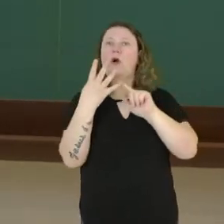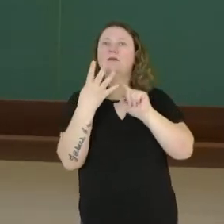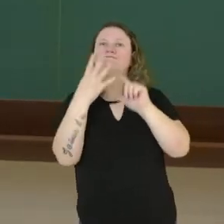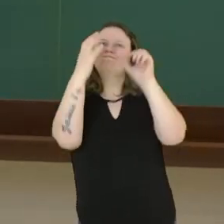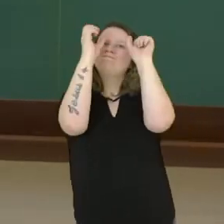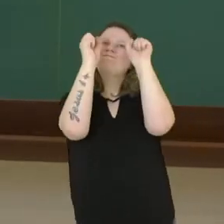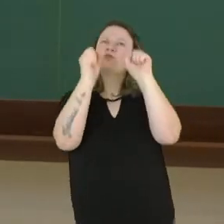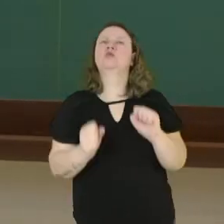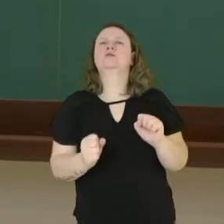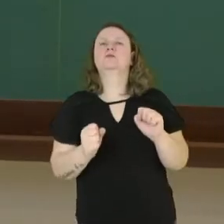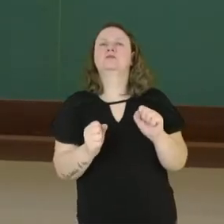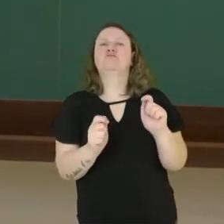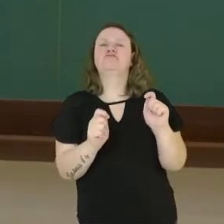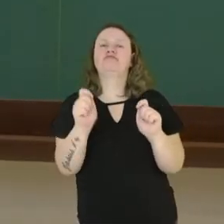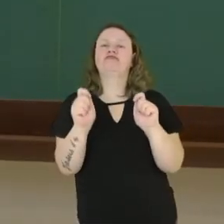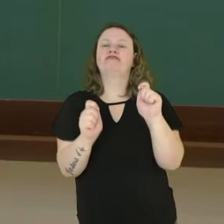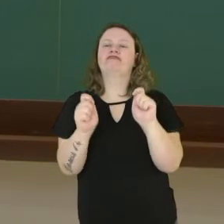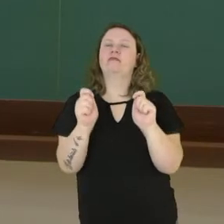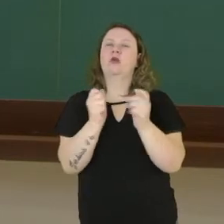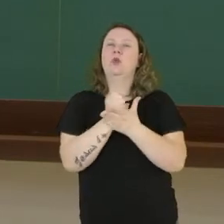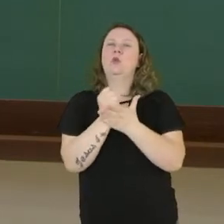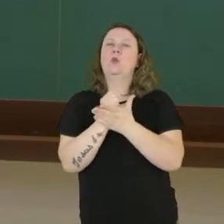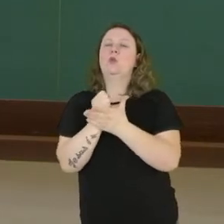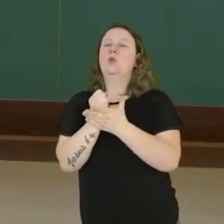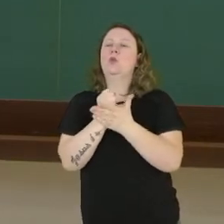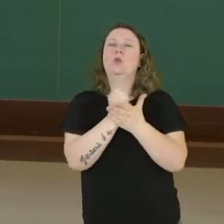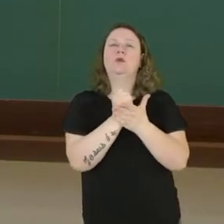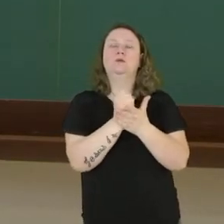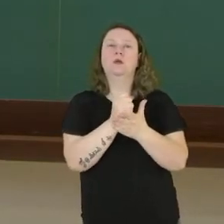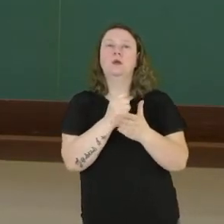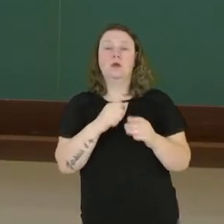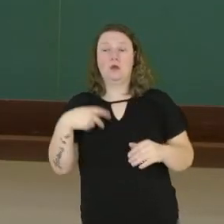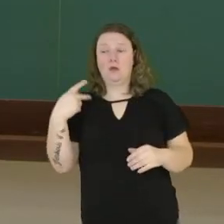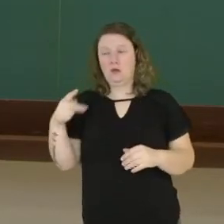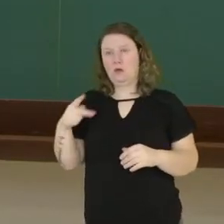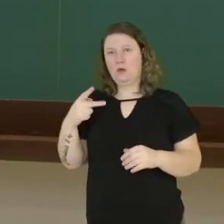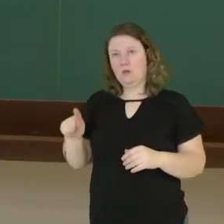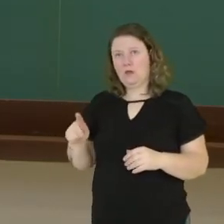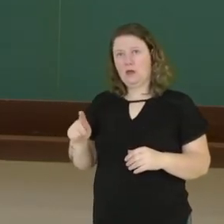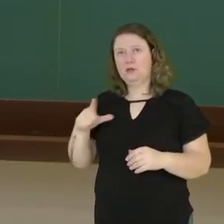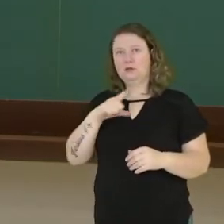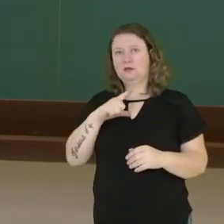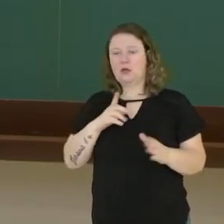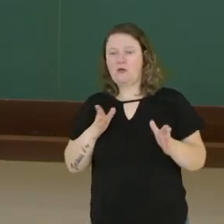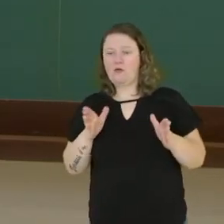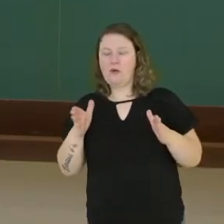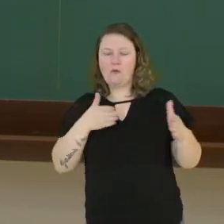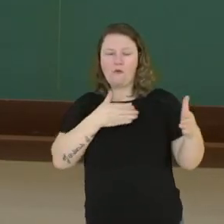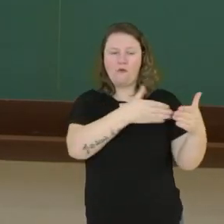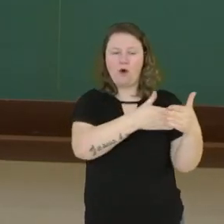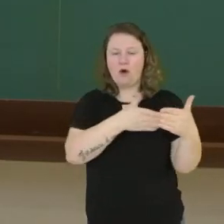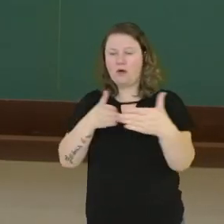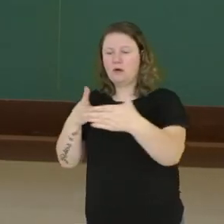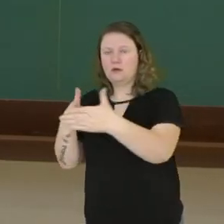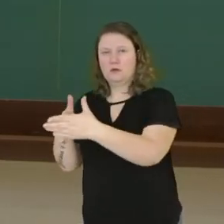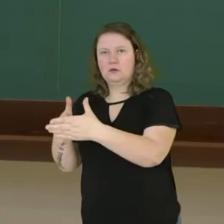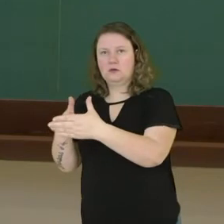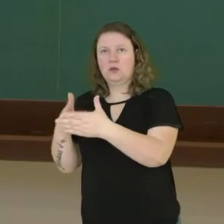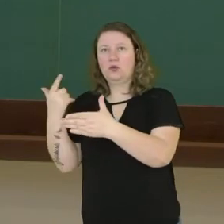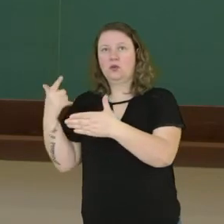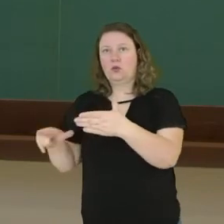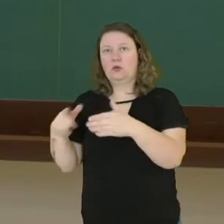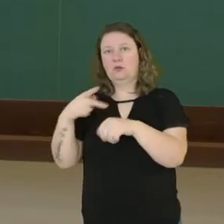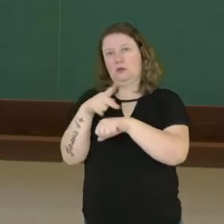a região do Paraguai, ela é uma região que está sobre fronteira de várias outras nações